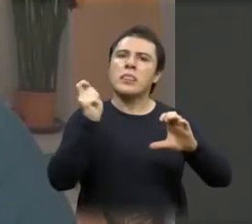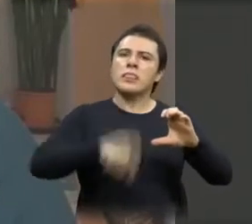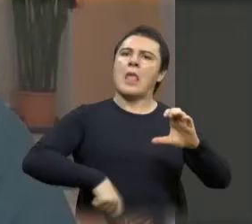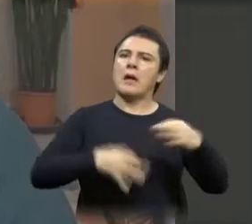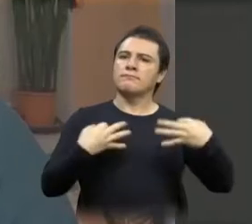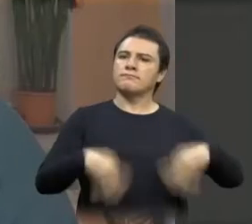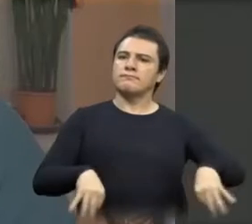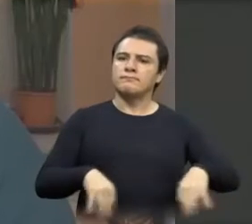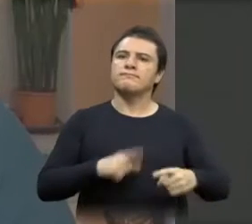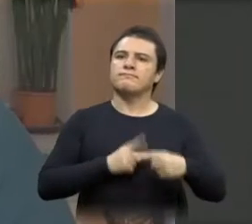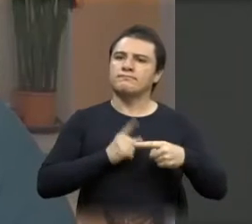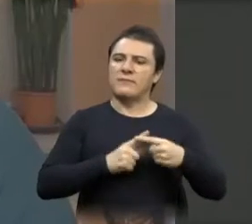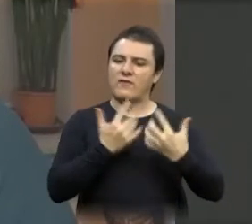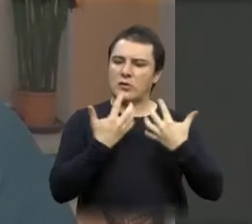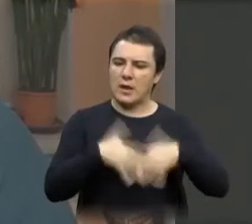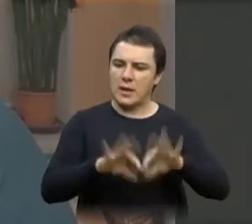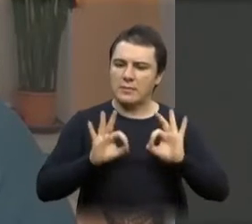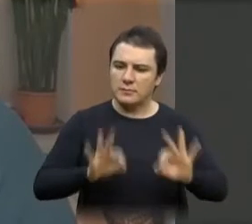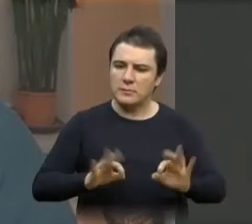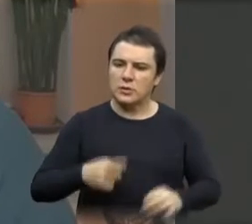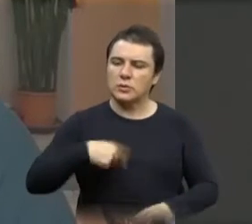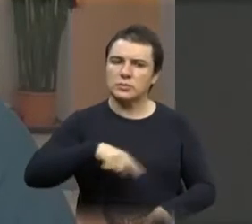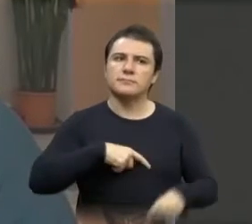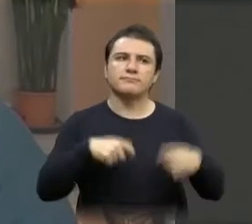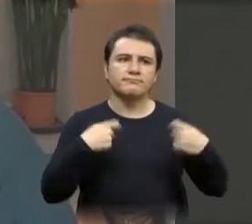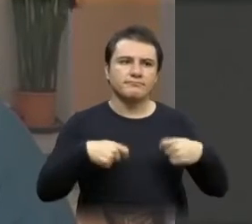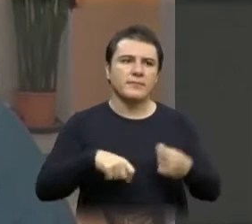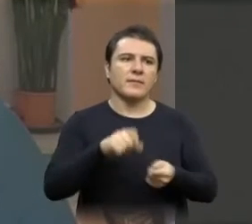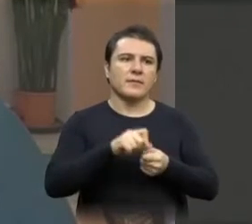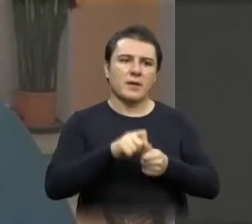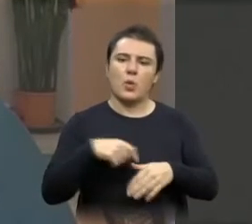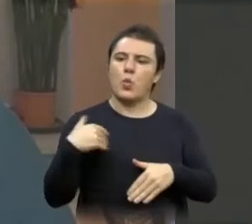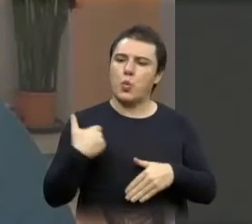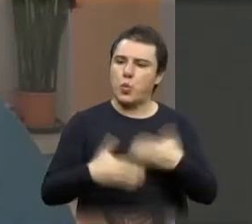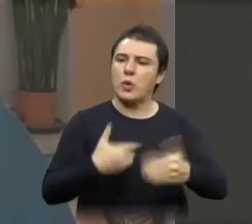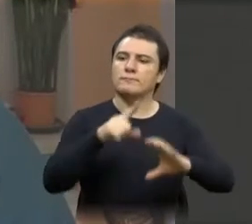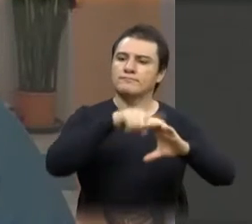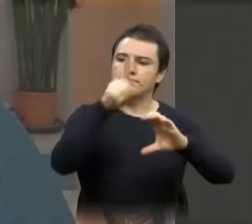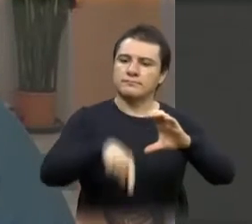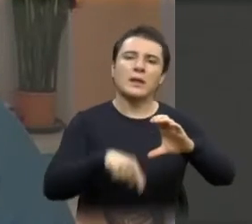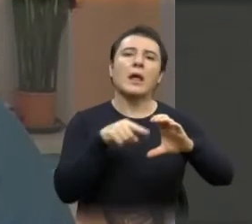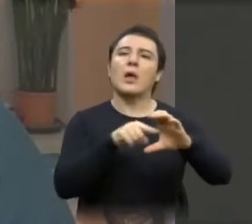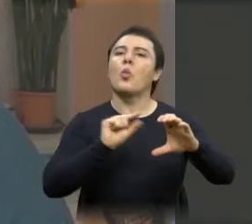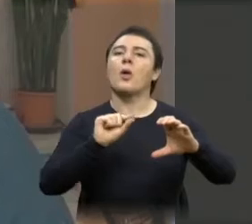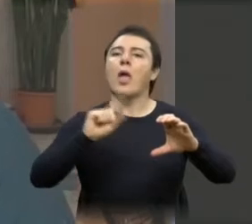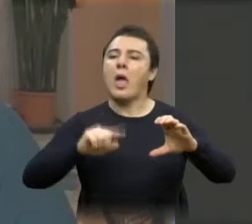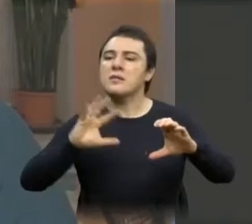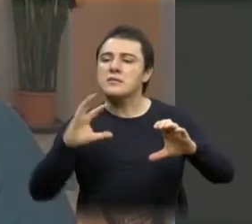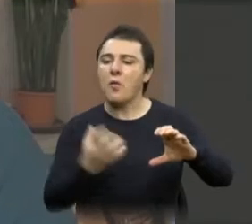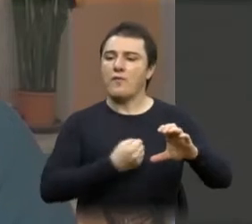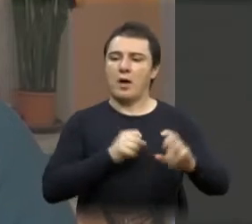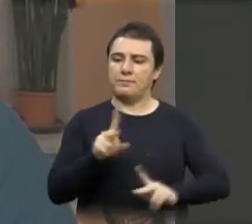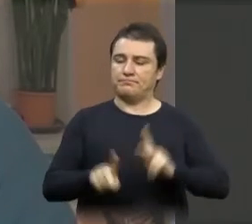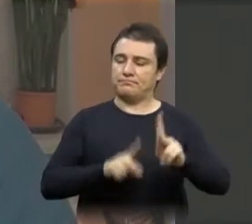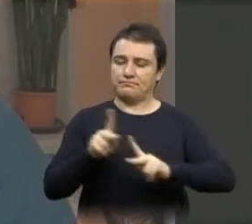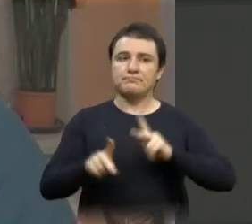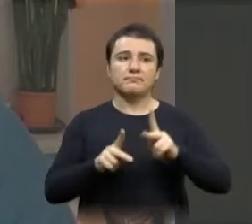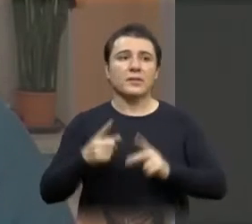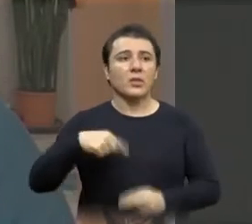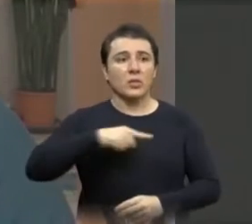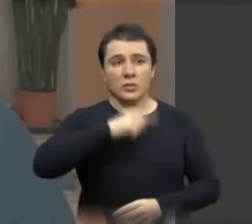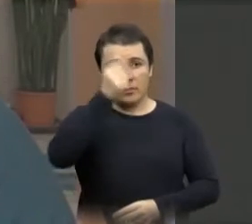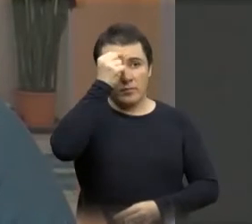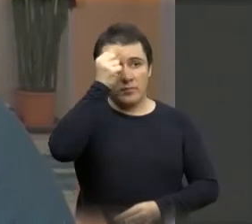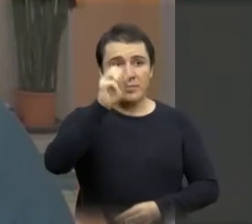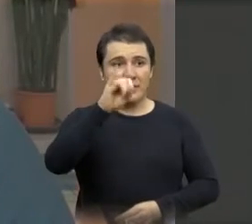certo, que é o que funciona, que é o que nós devemos fazer para, então, salvar a nossa população. Nós sabemos que